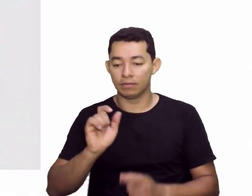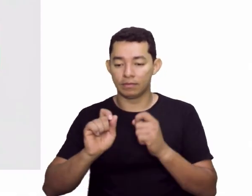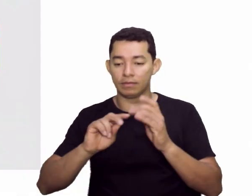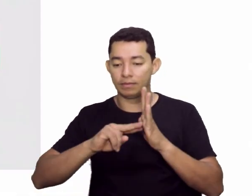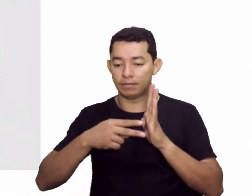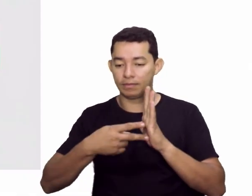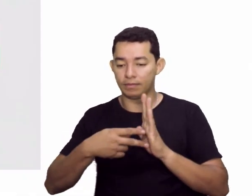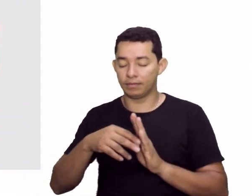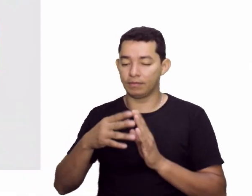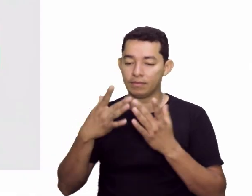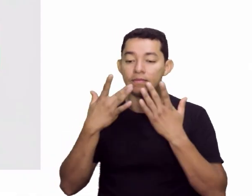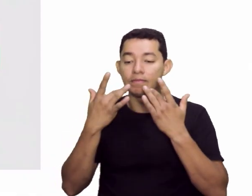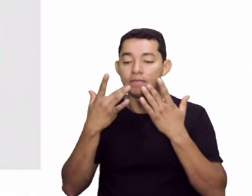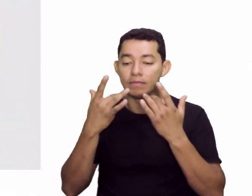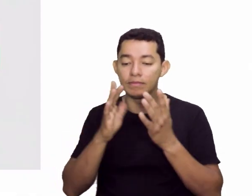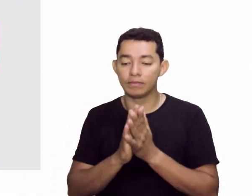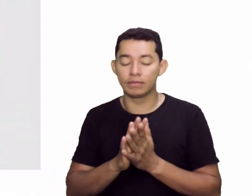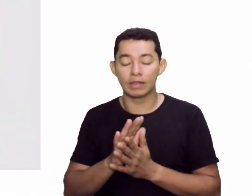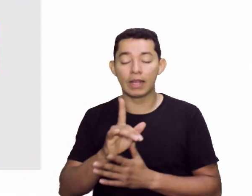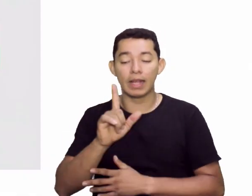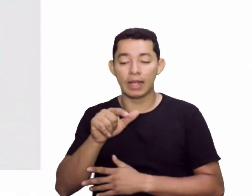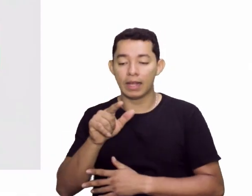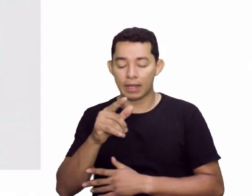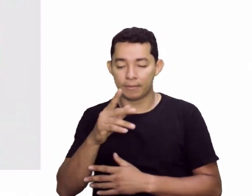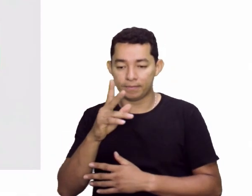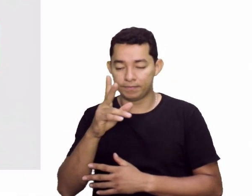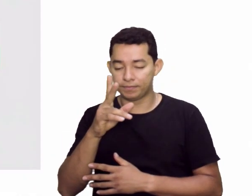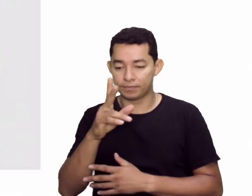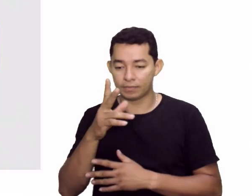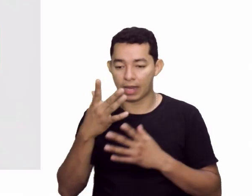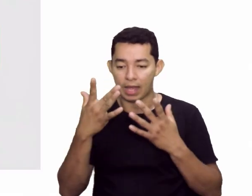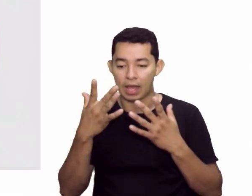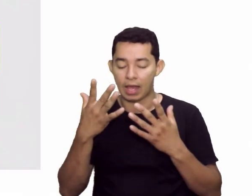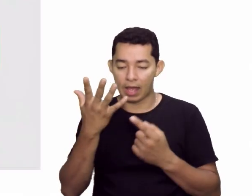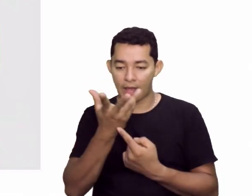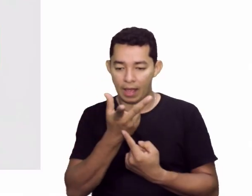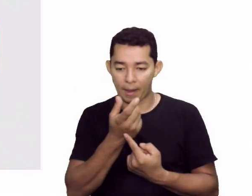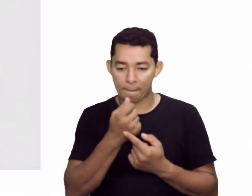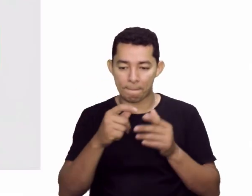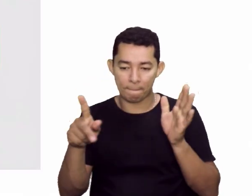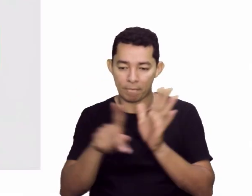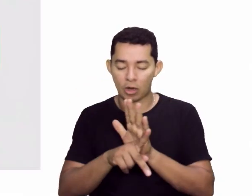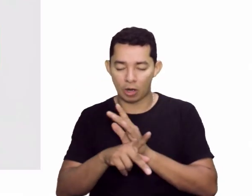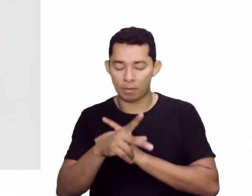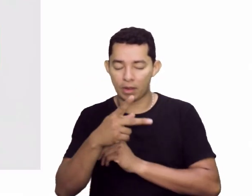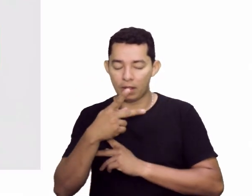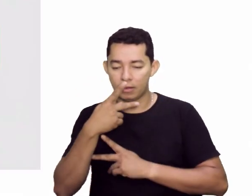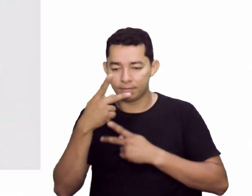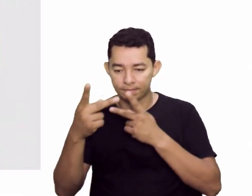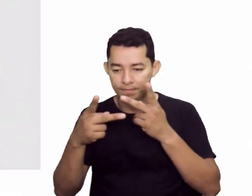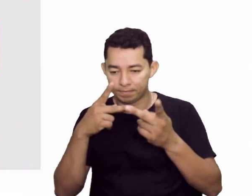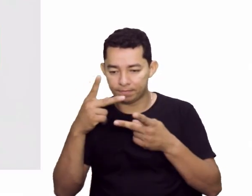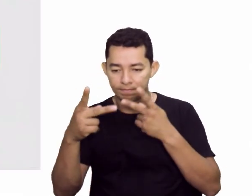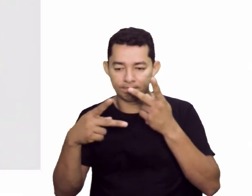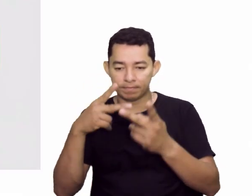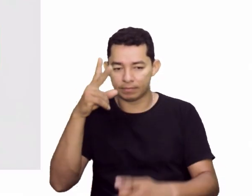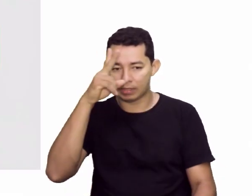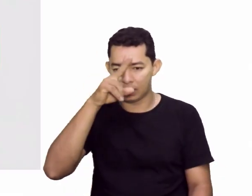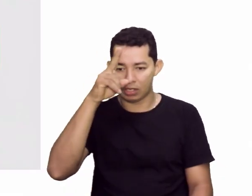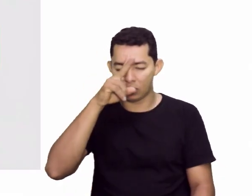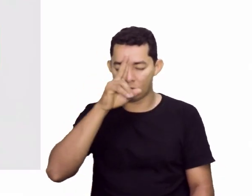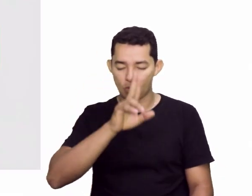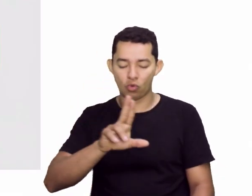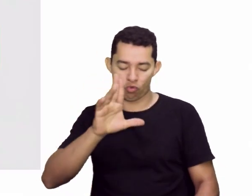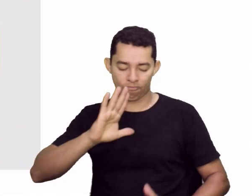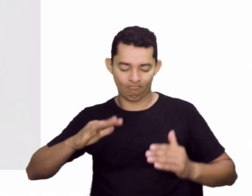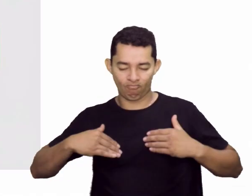a arte de contar histórias pela ação. Então, nessa ação, você usa